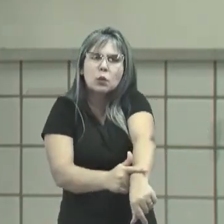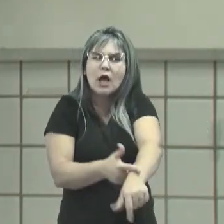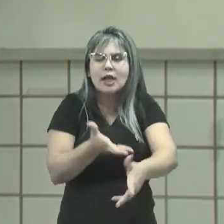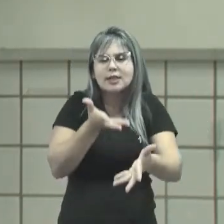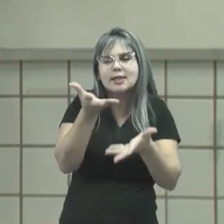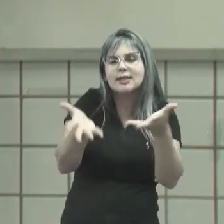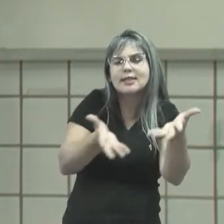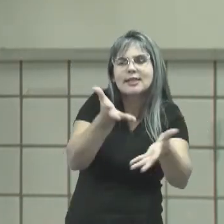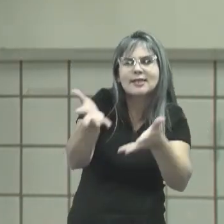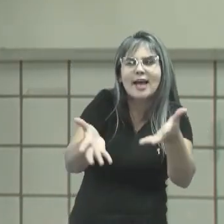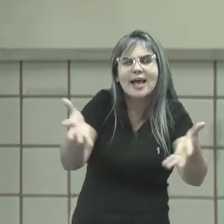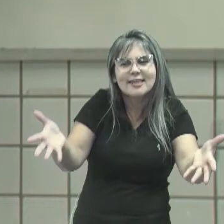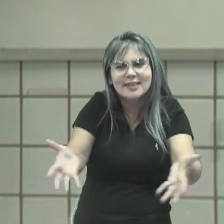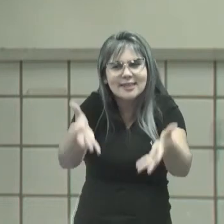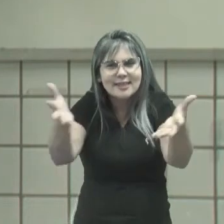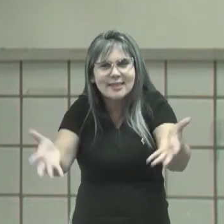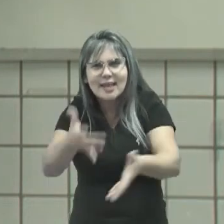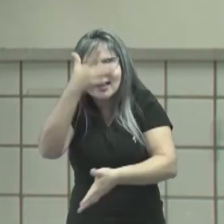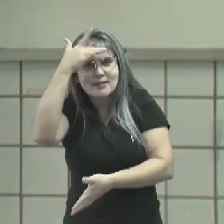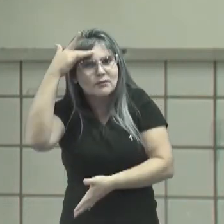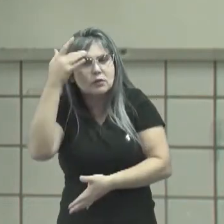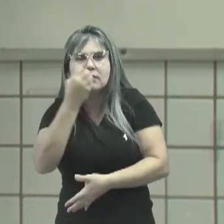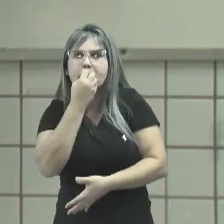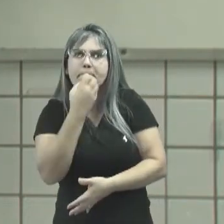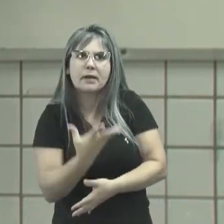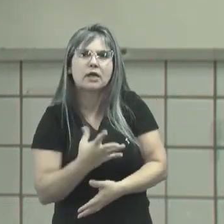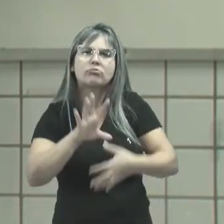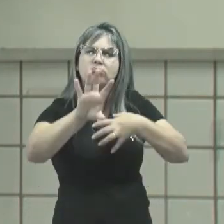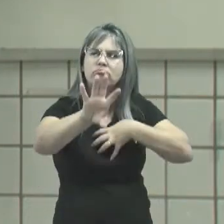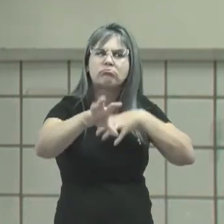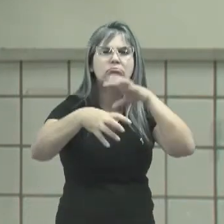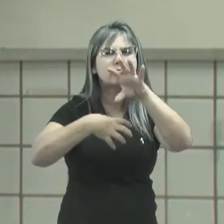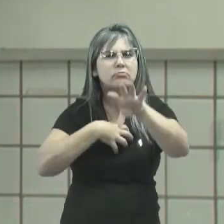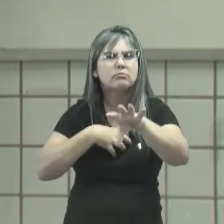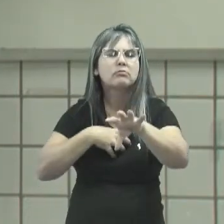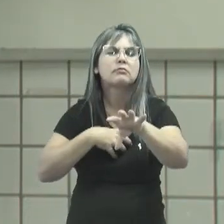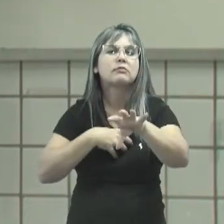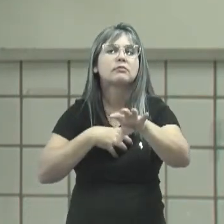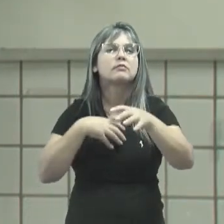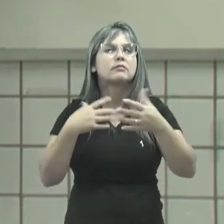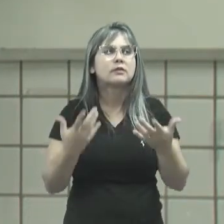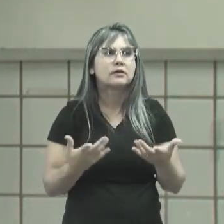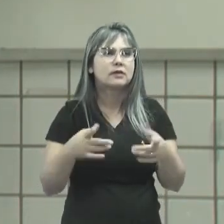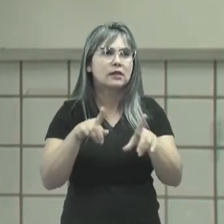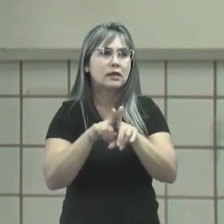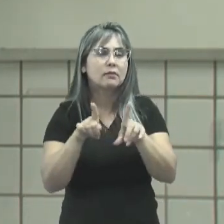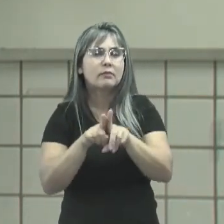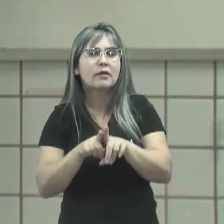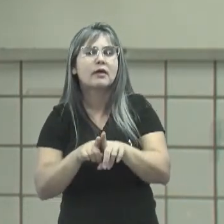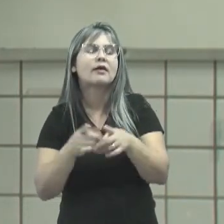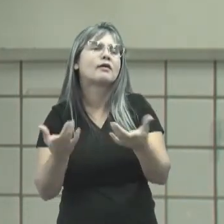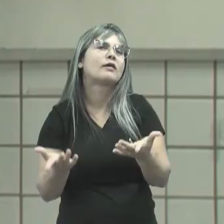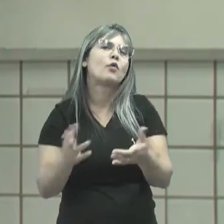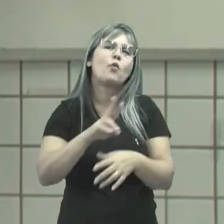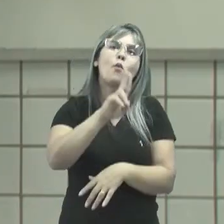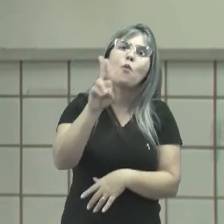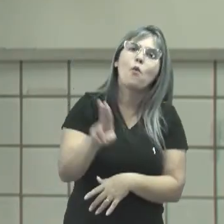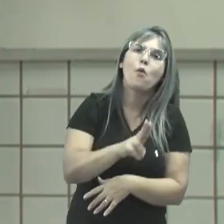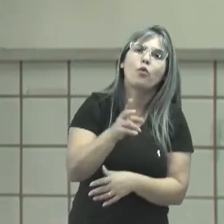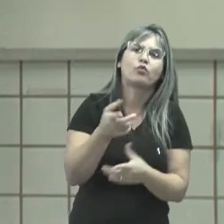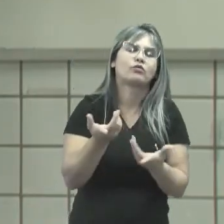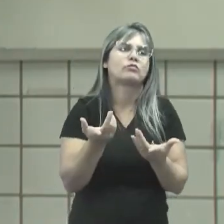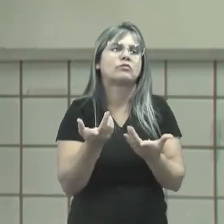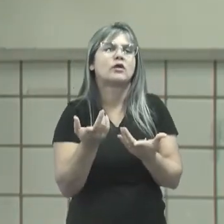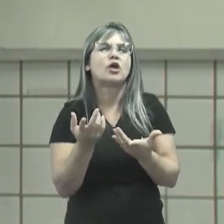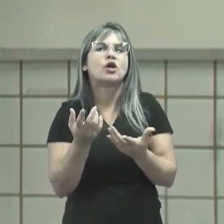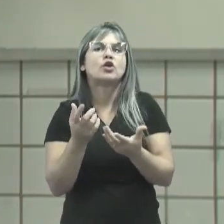viu? O mau uso da internet também, até de jogos, pode provocar, de sons,